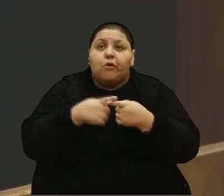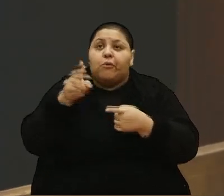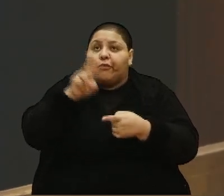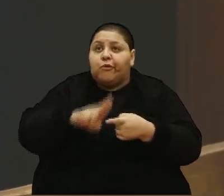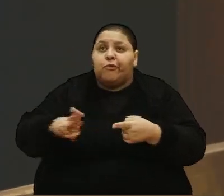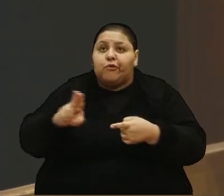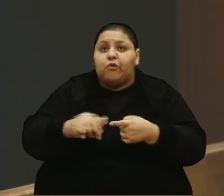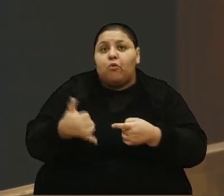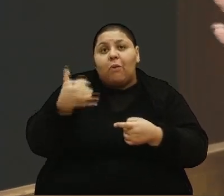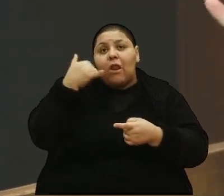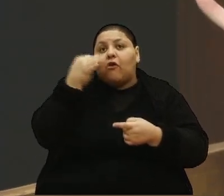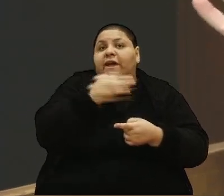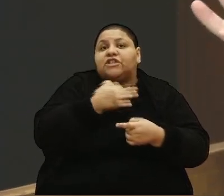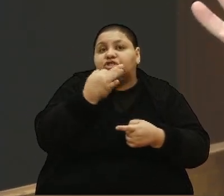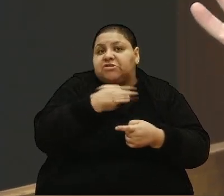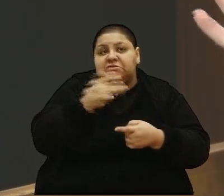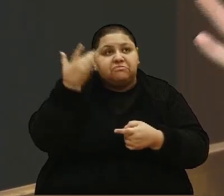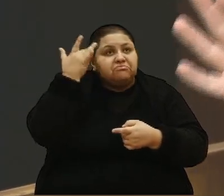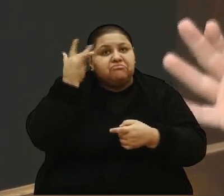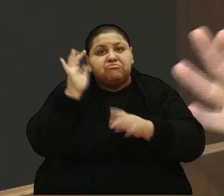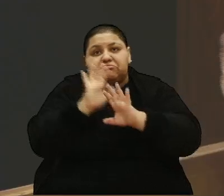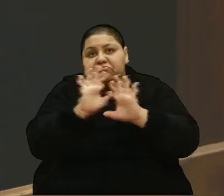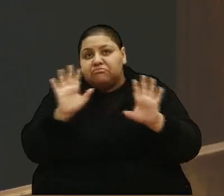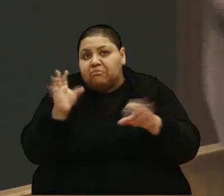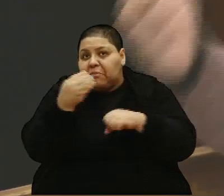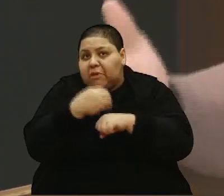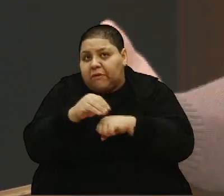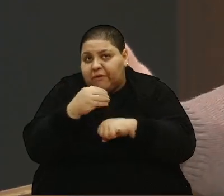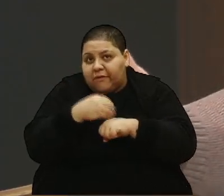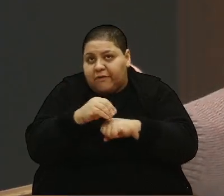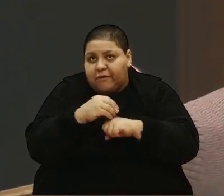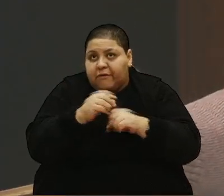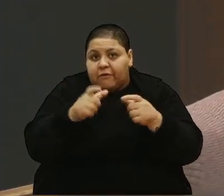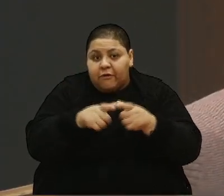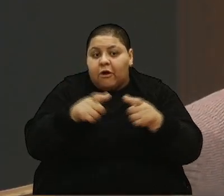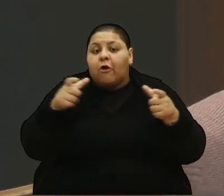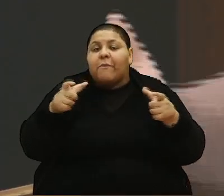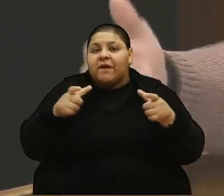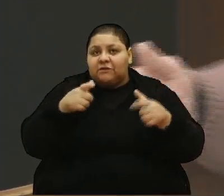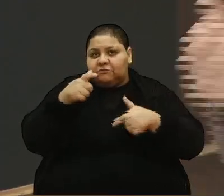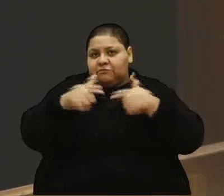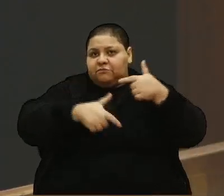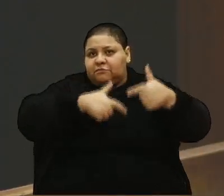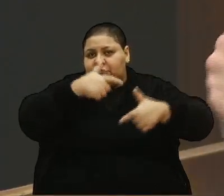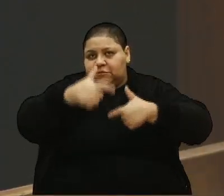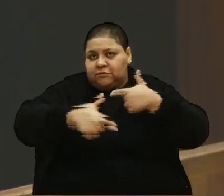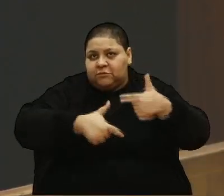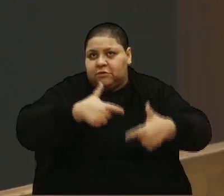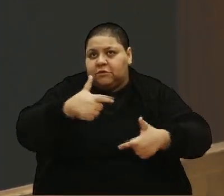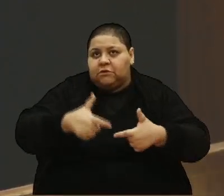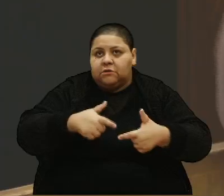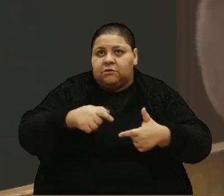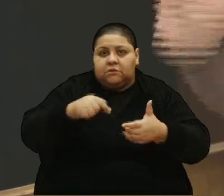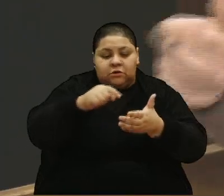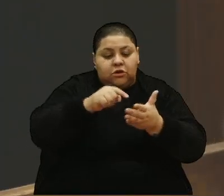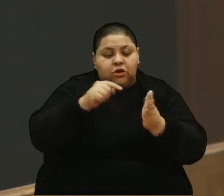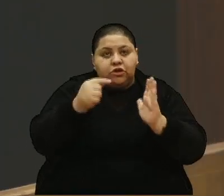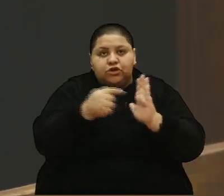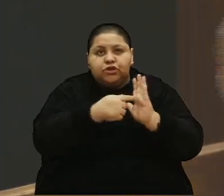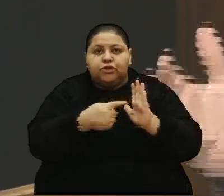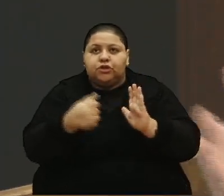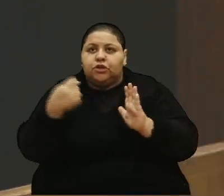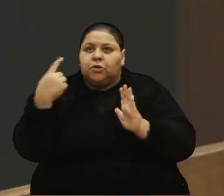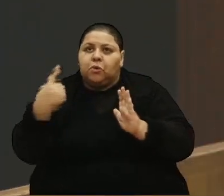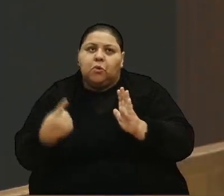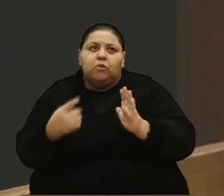Alô Caxias, talvez? Não sei. Uma sugestão. Aumento efetivo da Alô Caxias e tá lá. Diz que 1 se quer saúde, diz que 2 quer